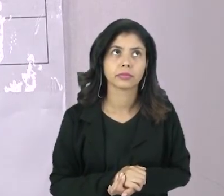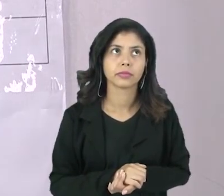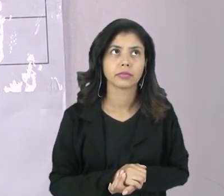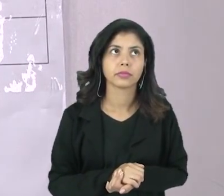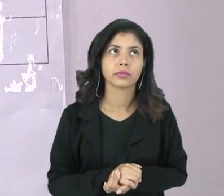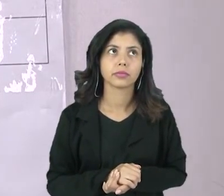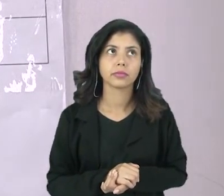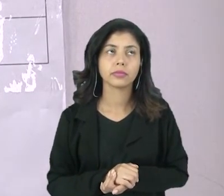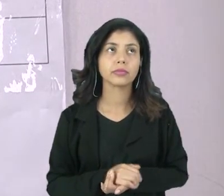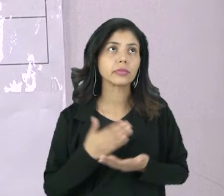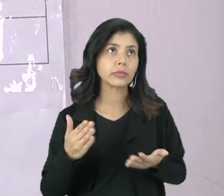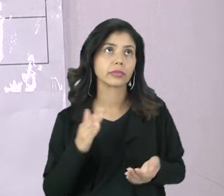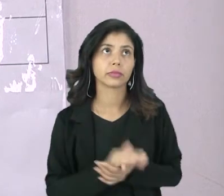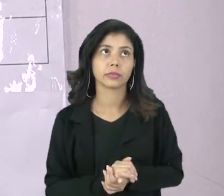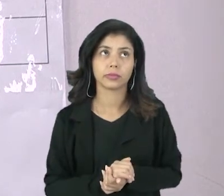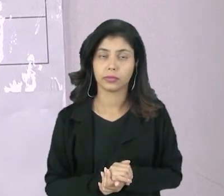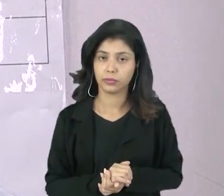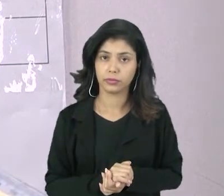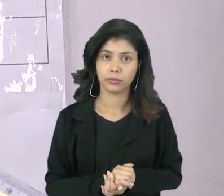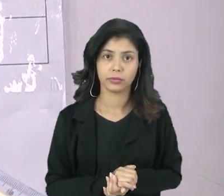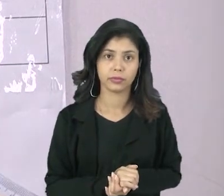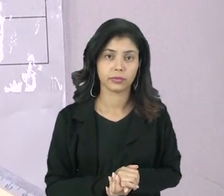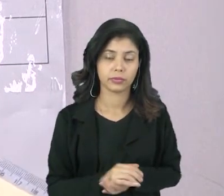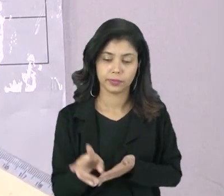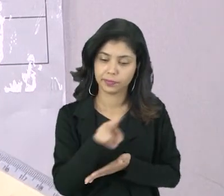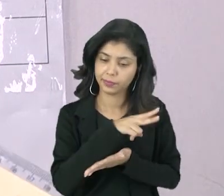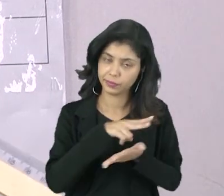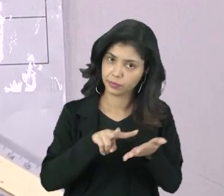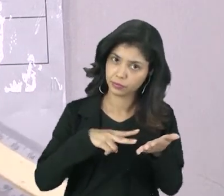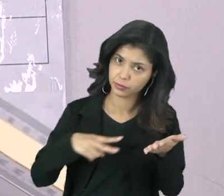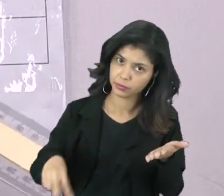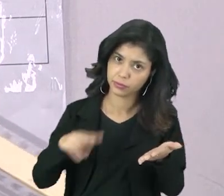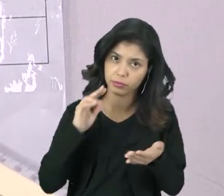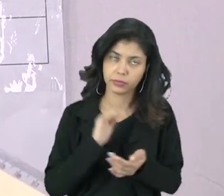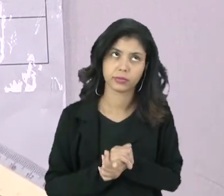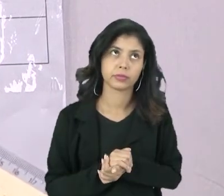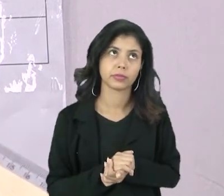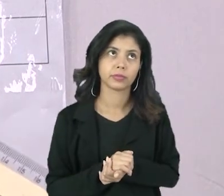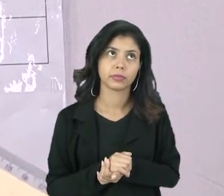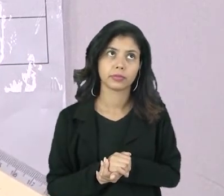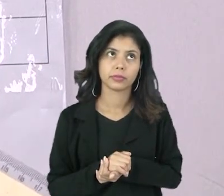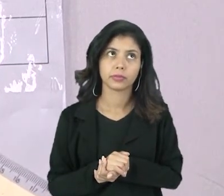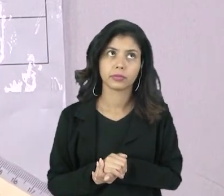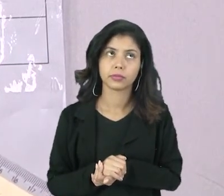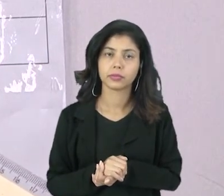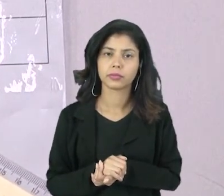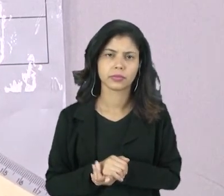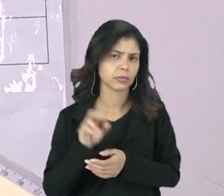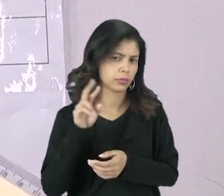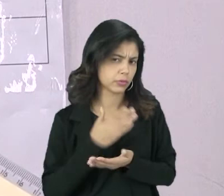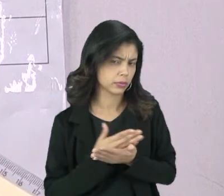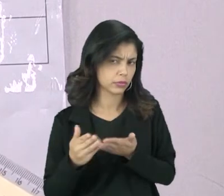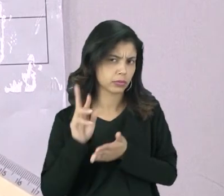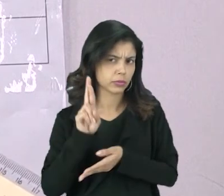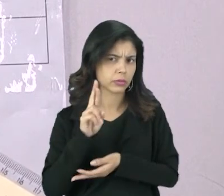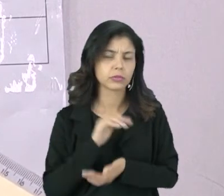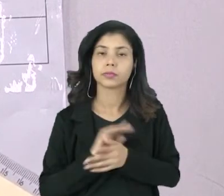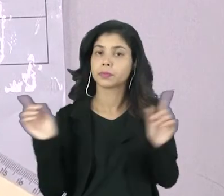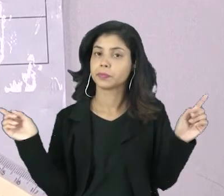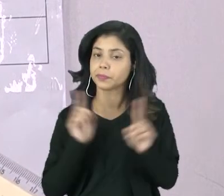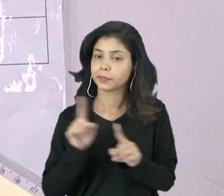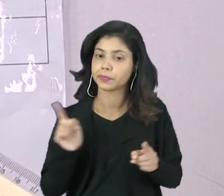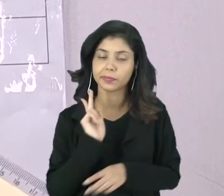bom então vamos para a outra O menino está o lendo livro lendo Mc com a letra R